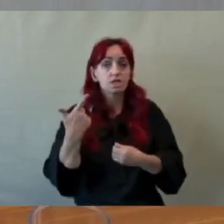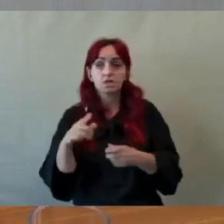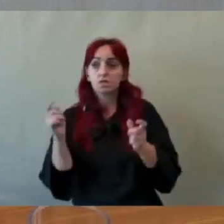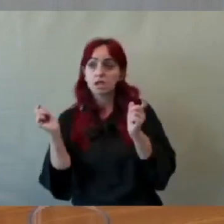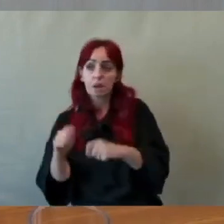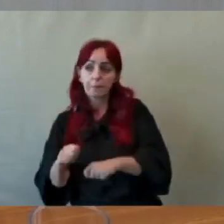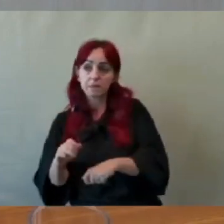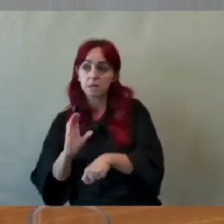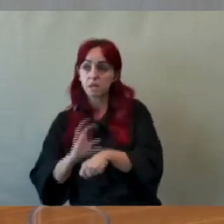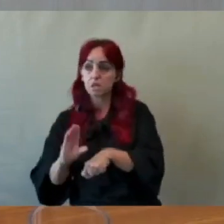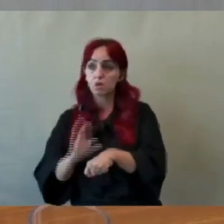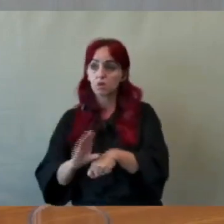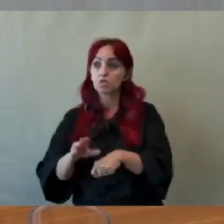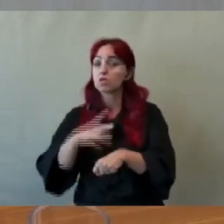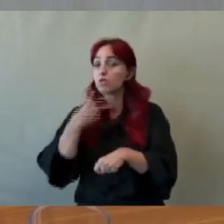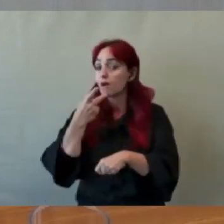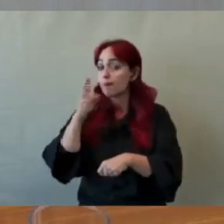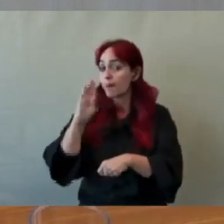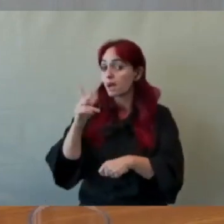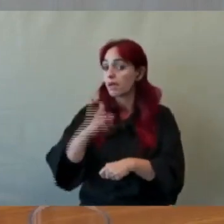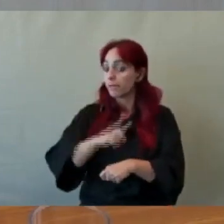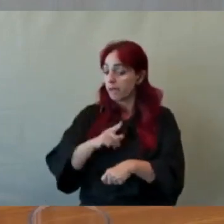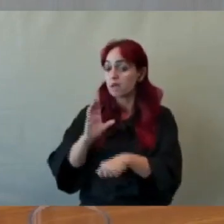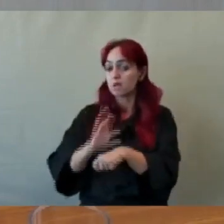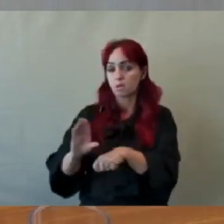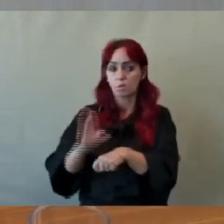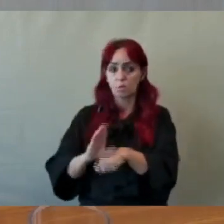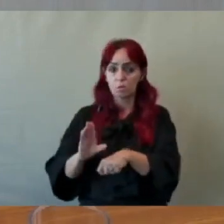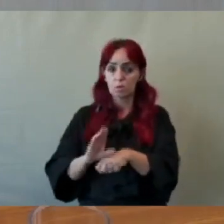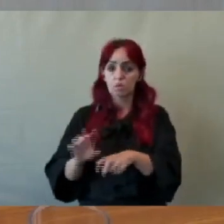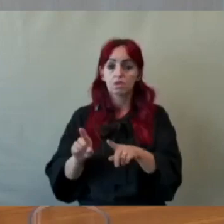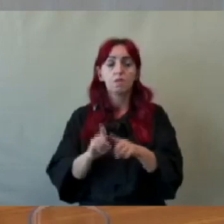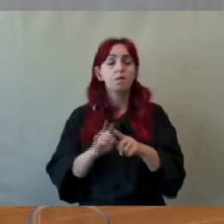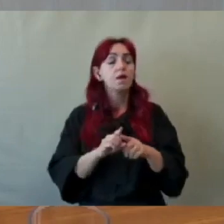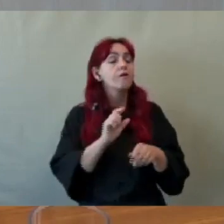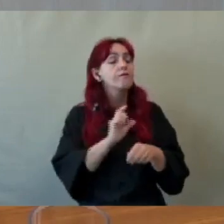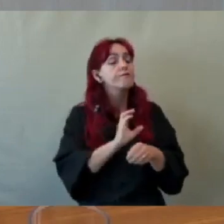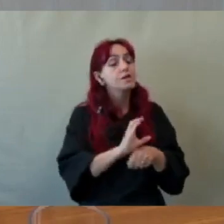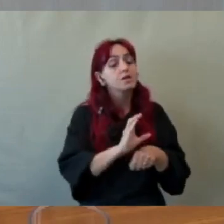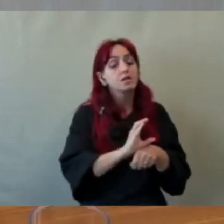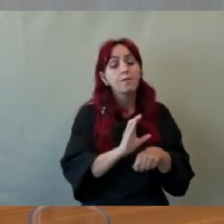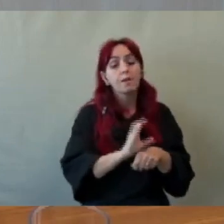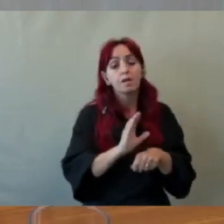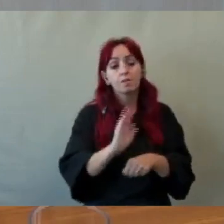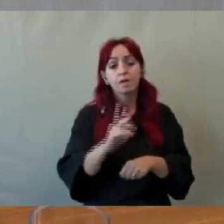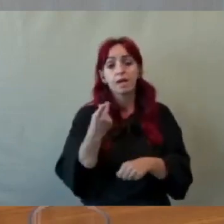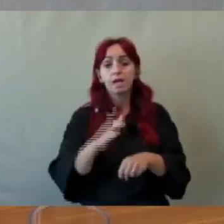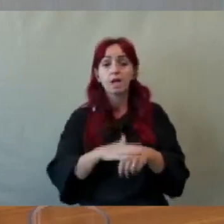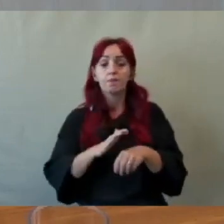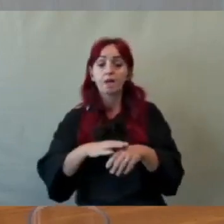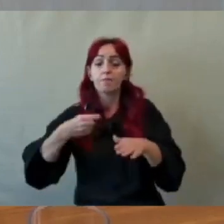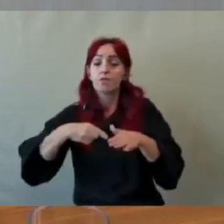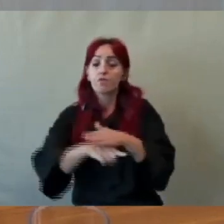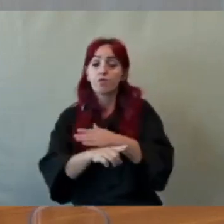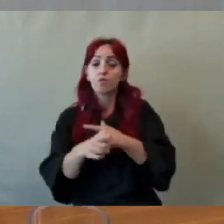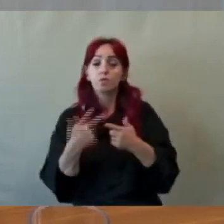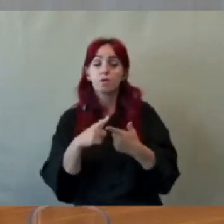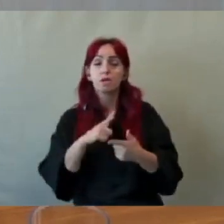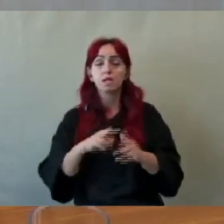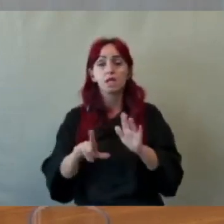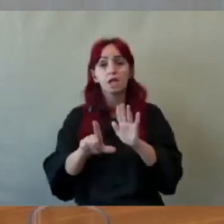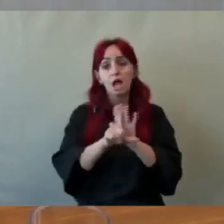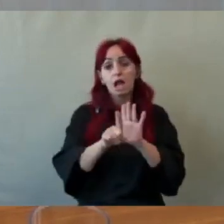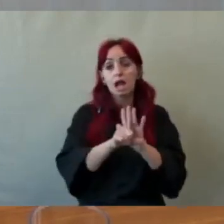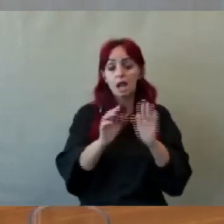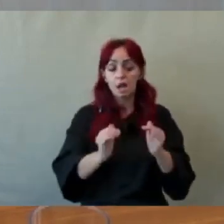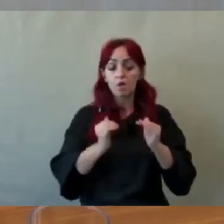recursos. A questão do financiamento em Belo Horizonte, ela é, inclusive, mais profunda, porque nós temos uma lei orgânica que garante